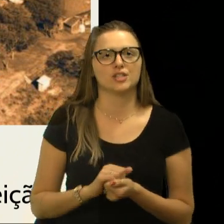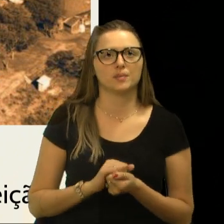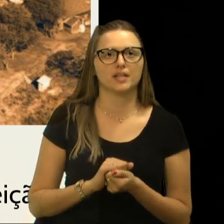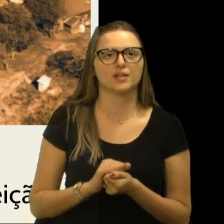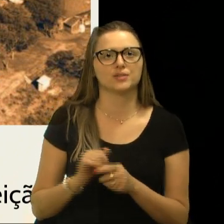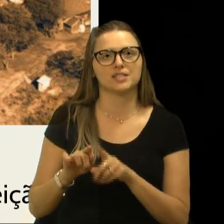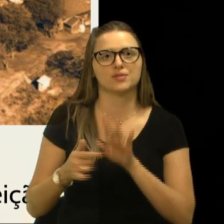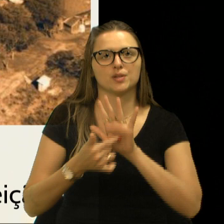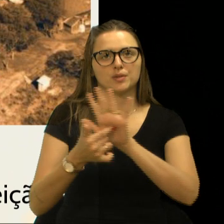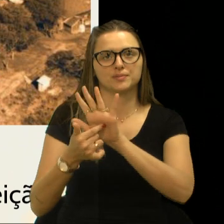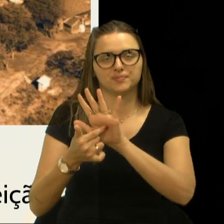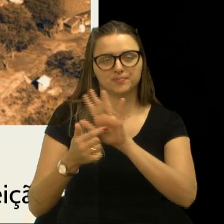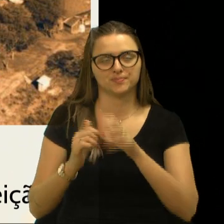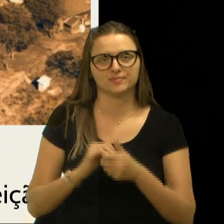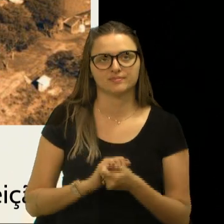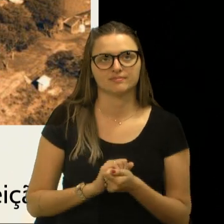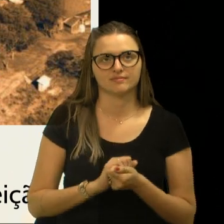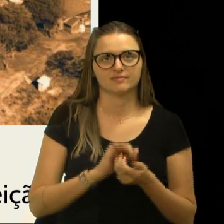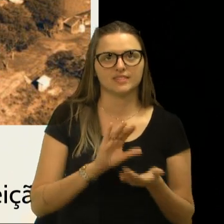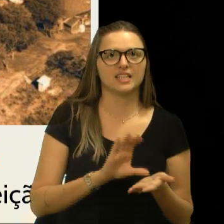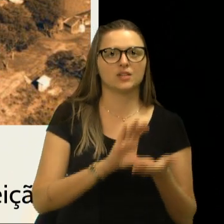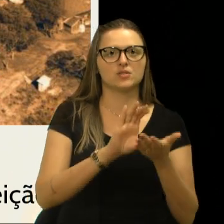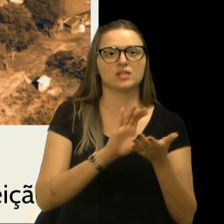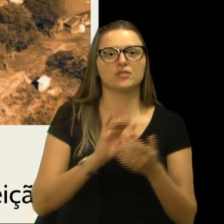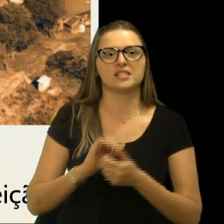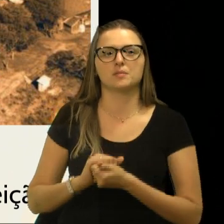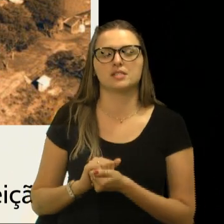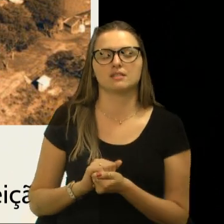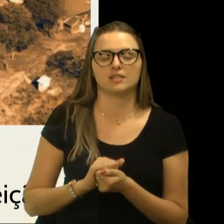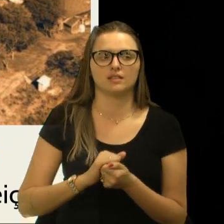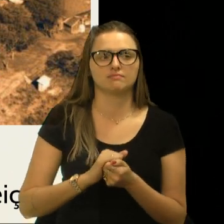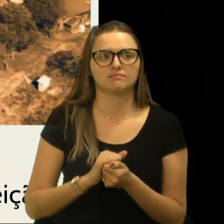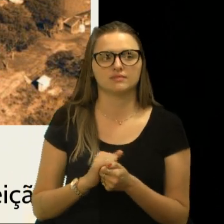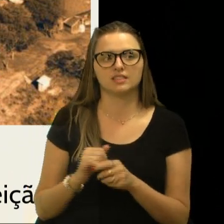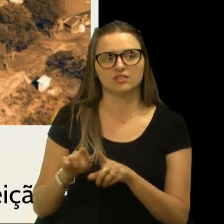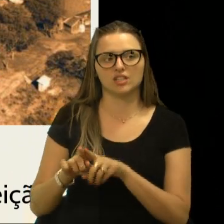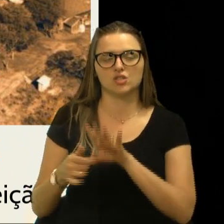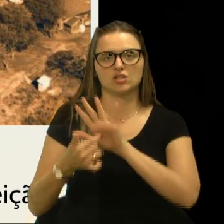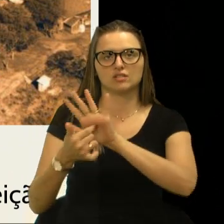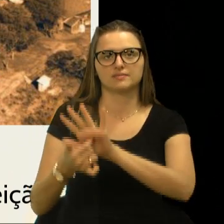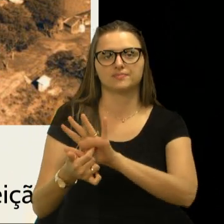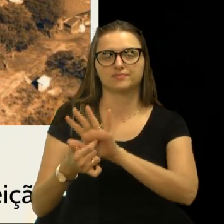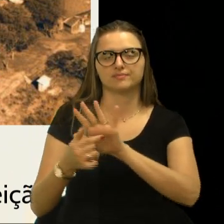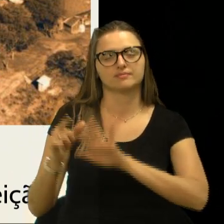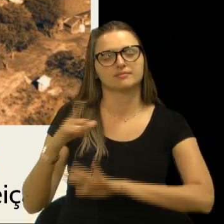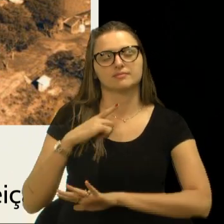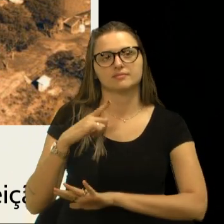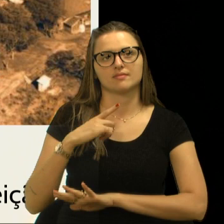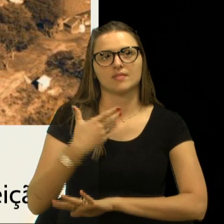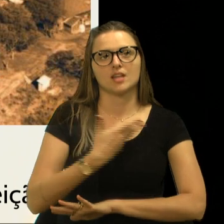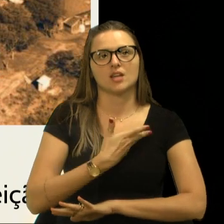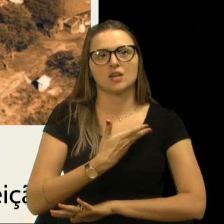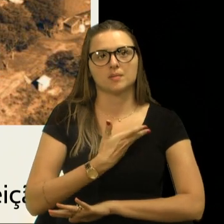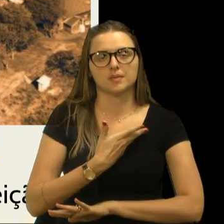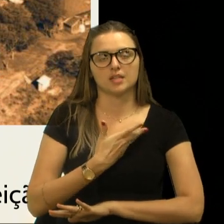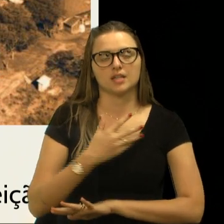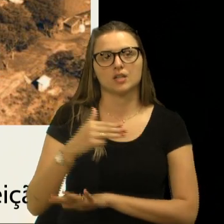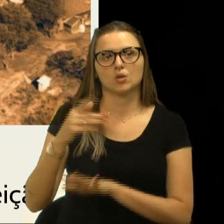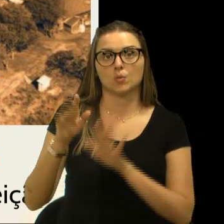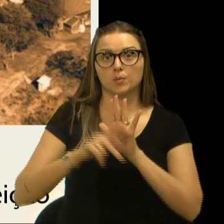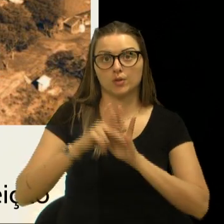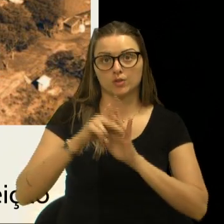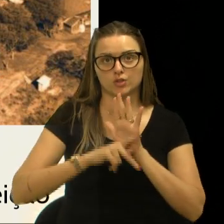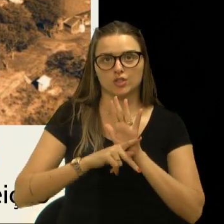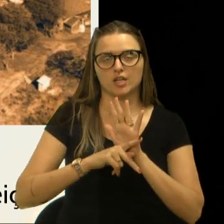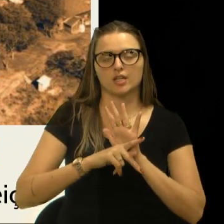da parte do aconselhamento, Frei Maurílio Parisotto, e do mão amiga desse projeto importante também, o